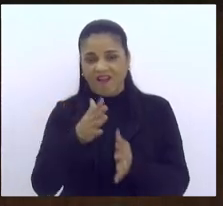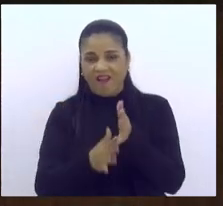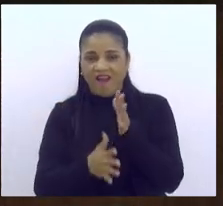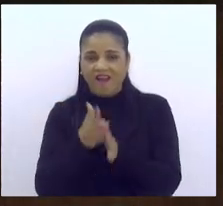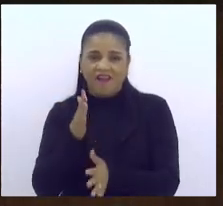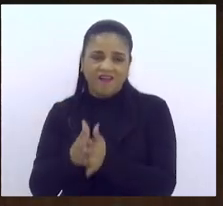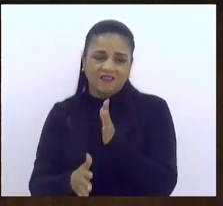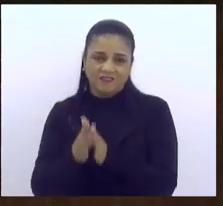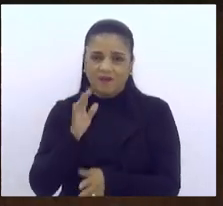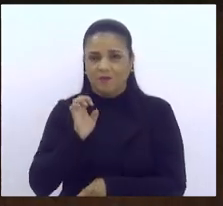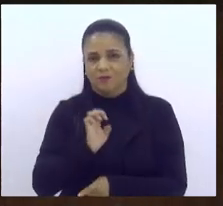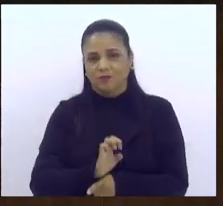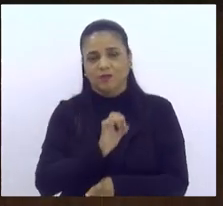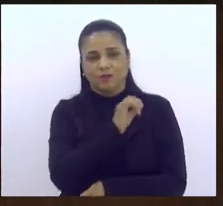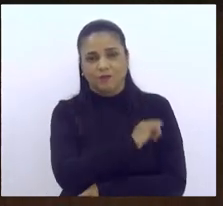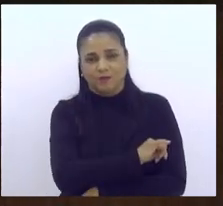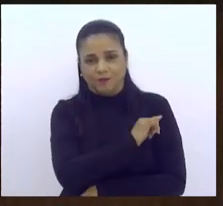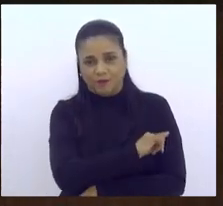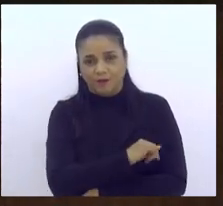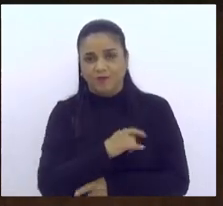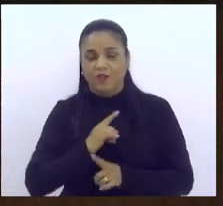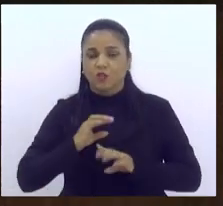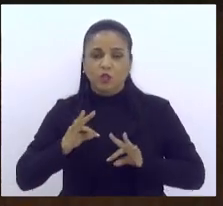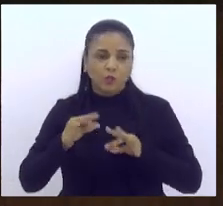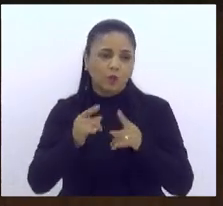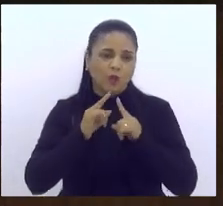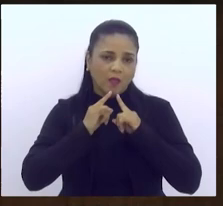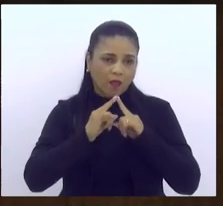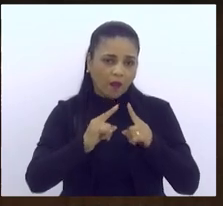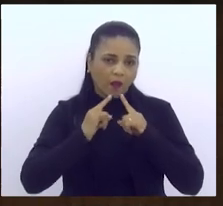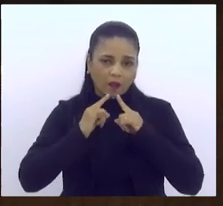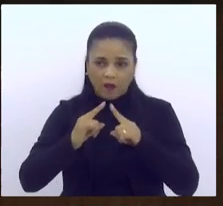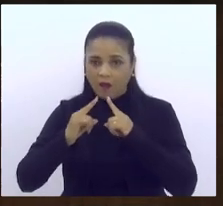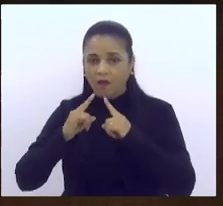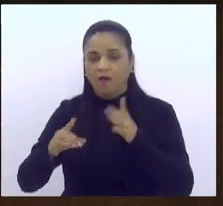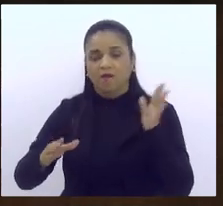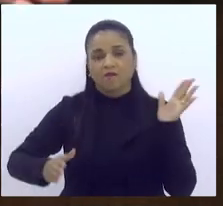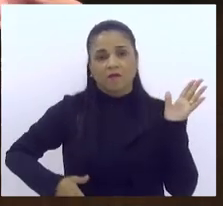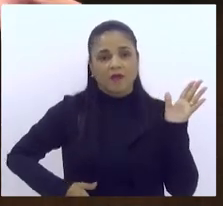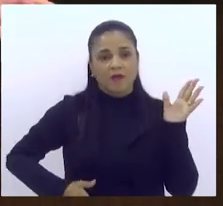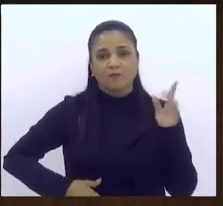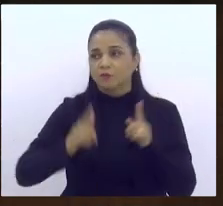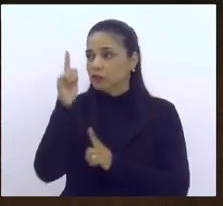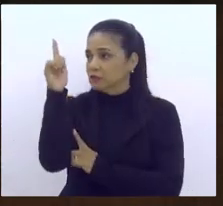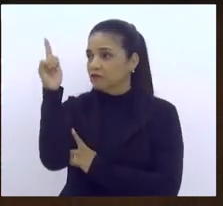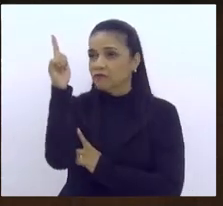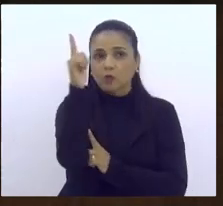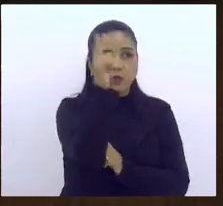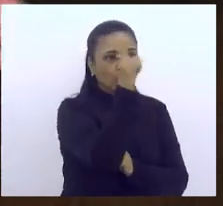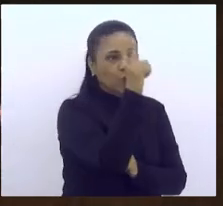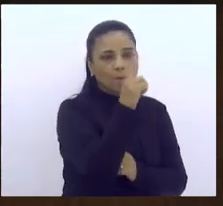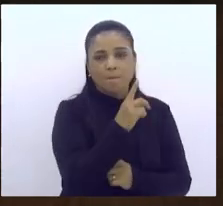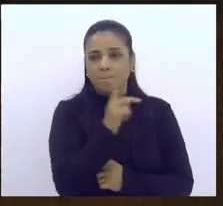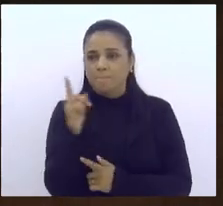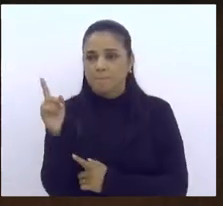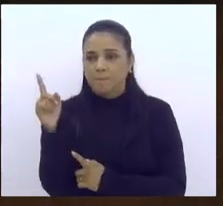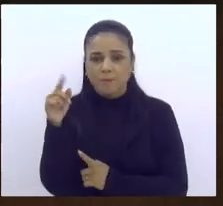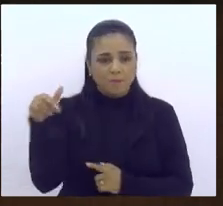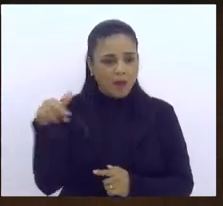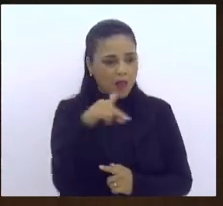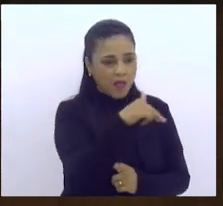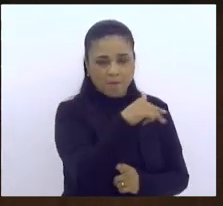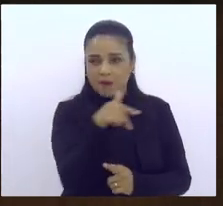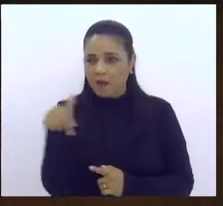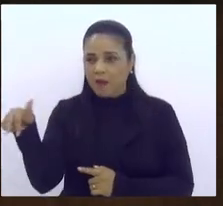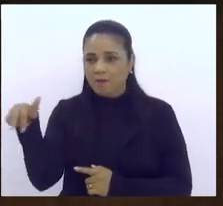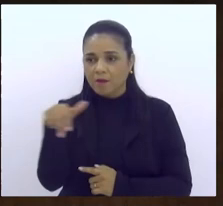do Rio de Janeiro, porque fica todo mundo reclamando que tem um monte de vagabundo com um fuzil aqui, andando para cima e para baixo, mas